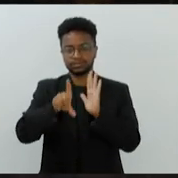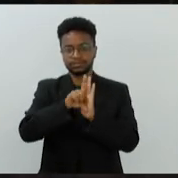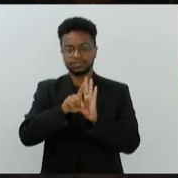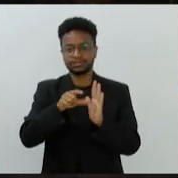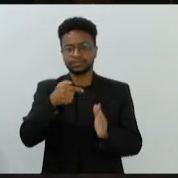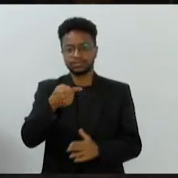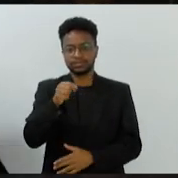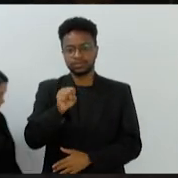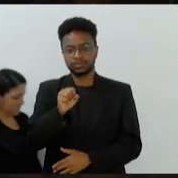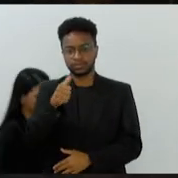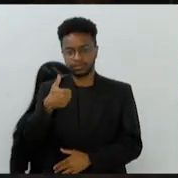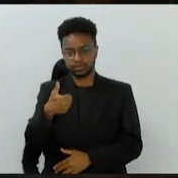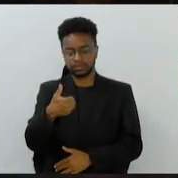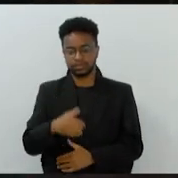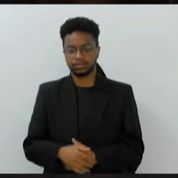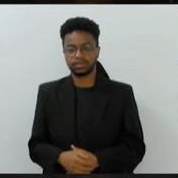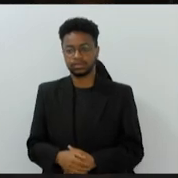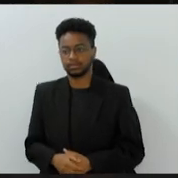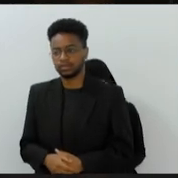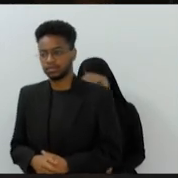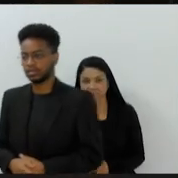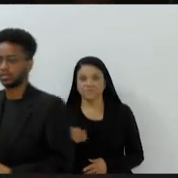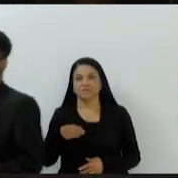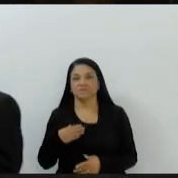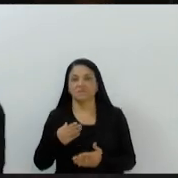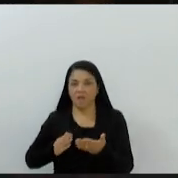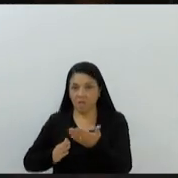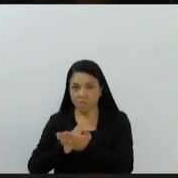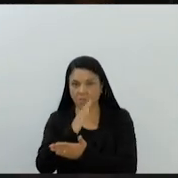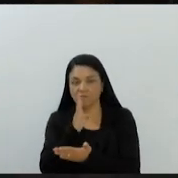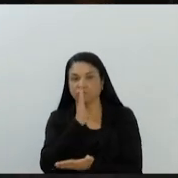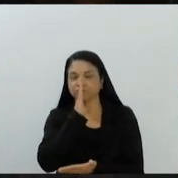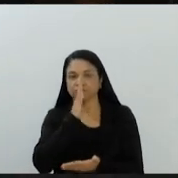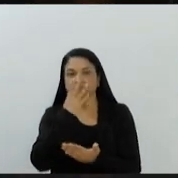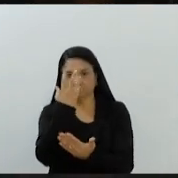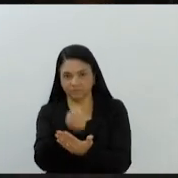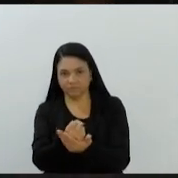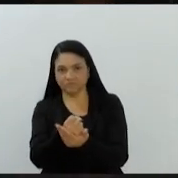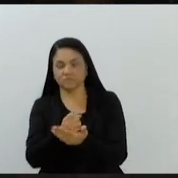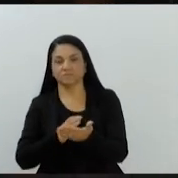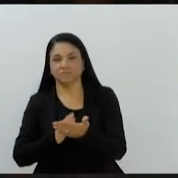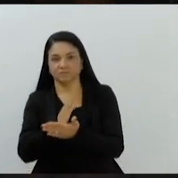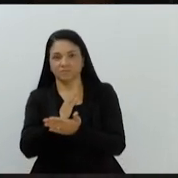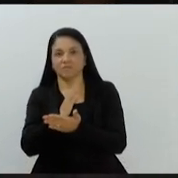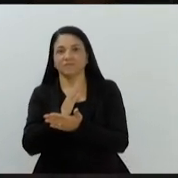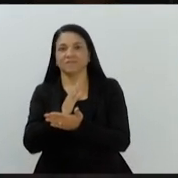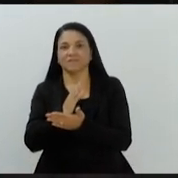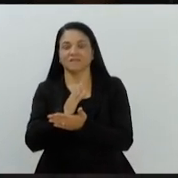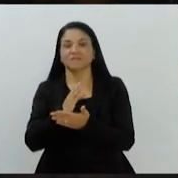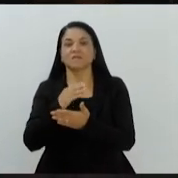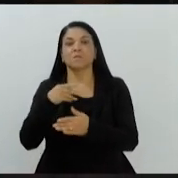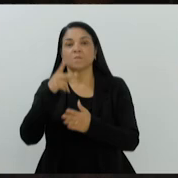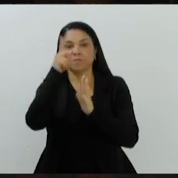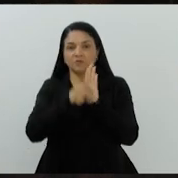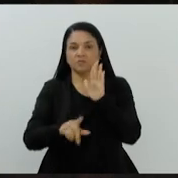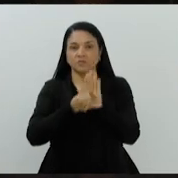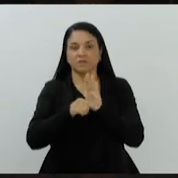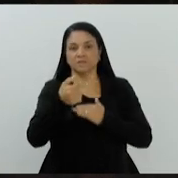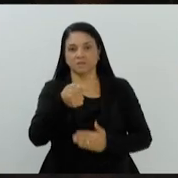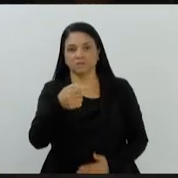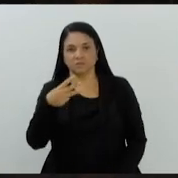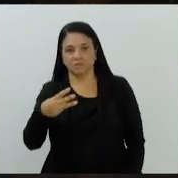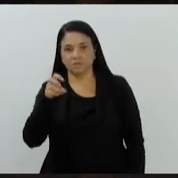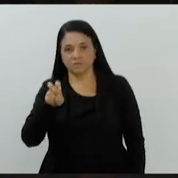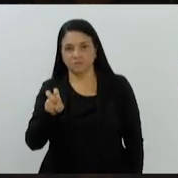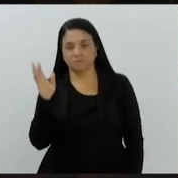de 23, da deputada Marina também. Os senhores que aprovam, permaneça como estão, aprovado. Projeto de lei